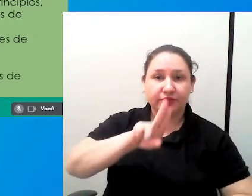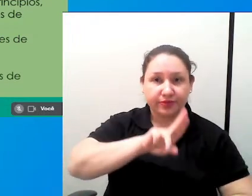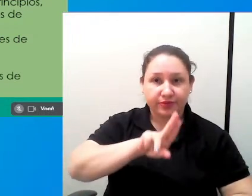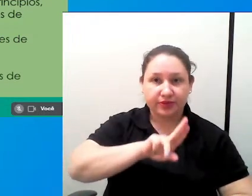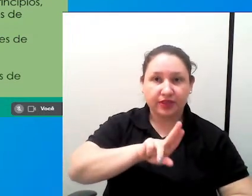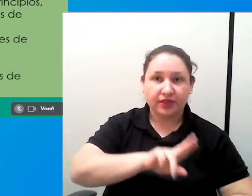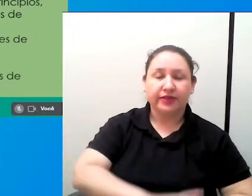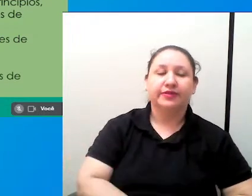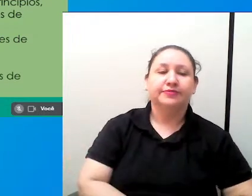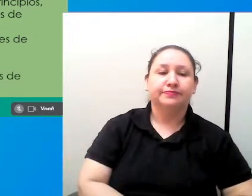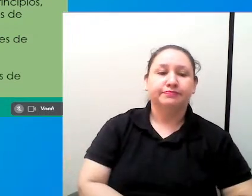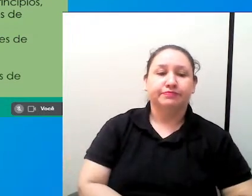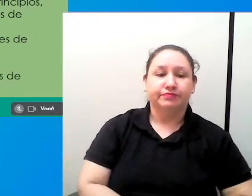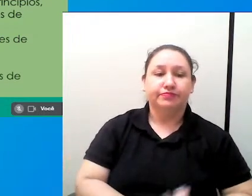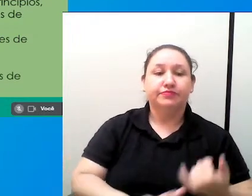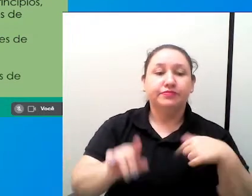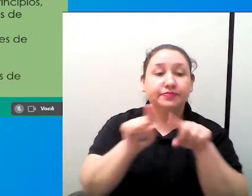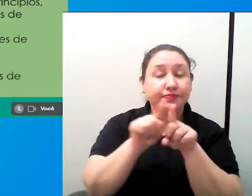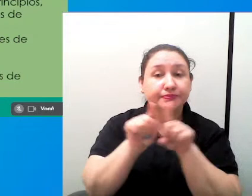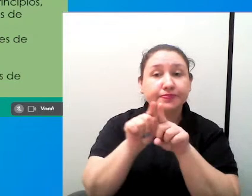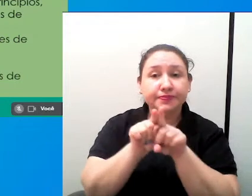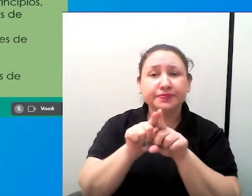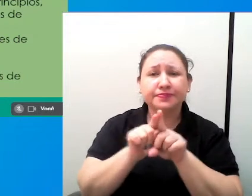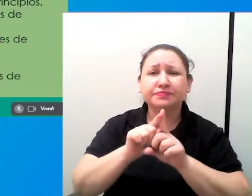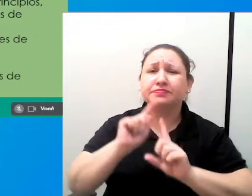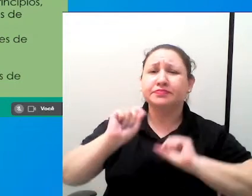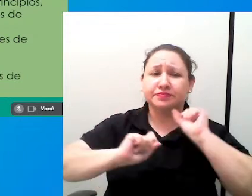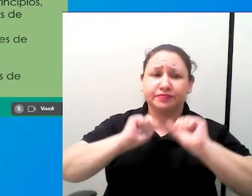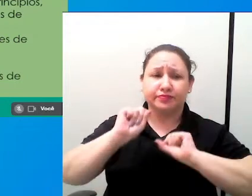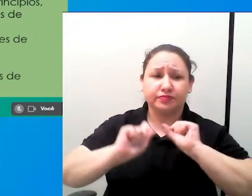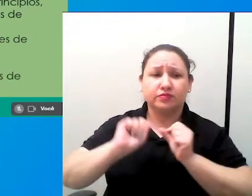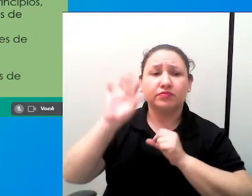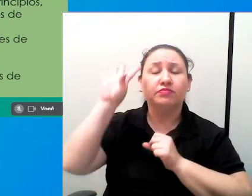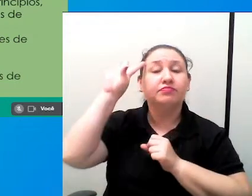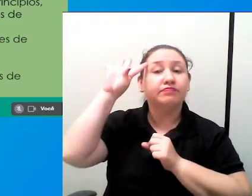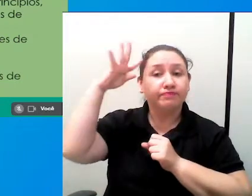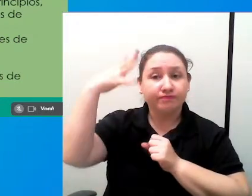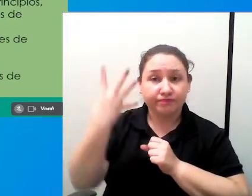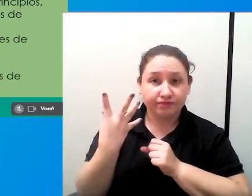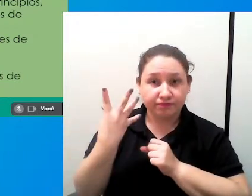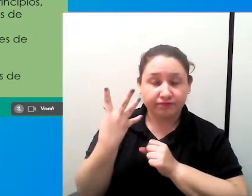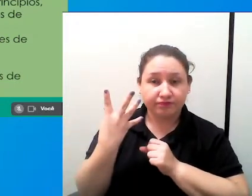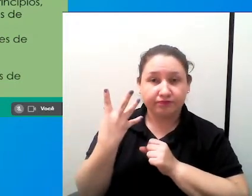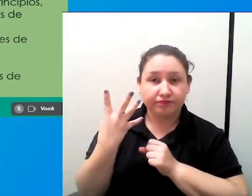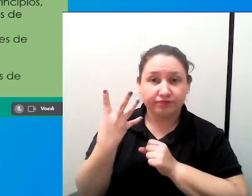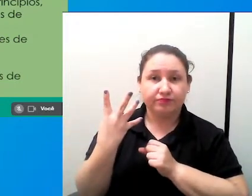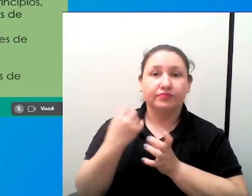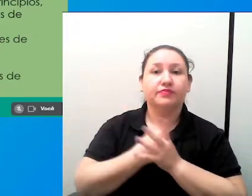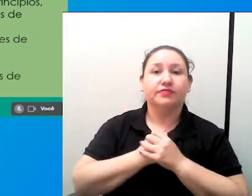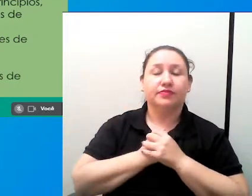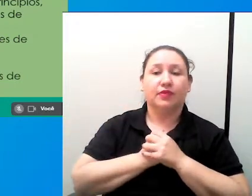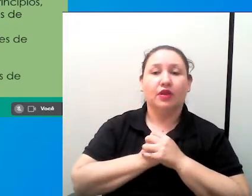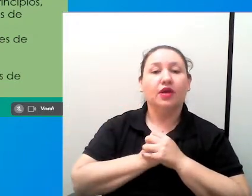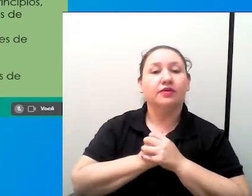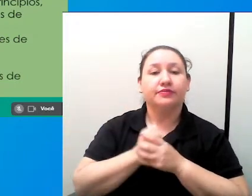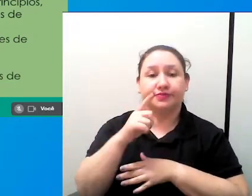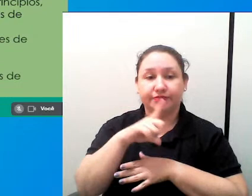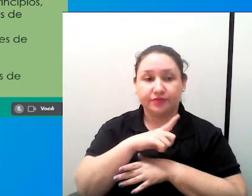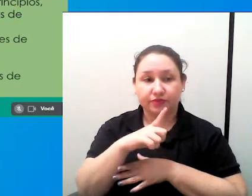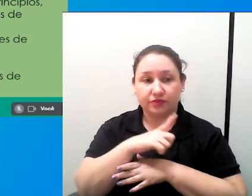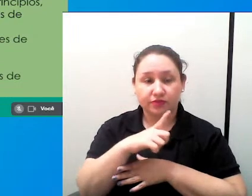E a realização, né, quanto a dessas atividades, pode ocorrer por meio, então, né, de alguma